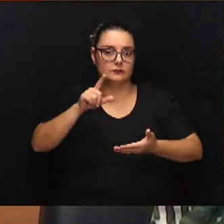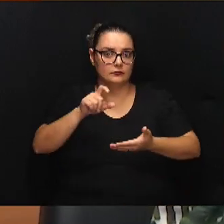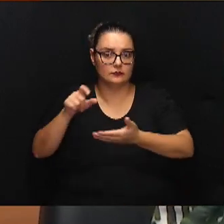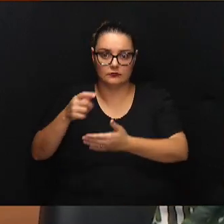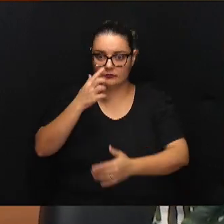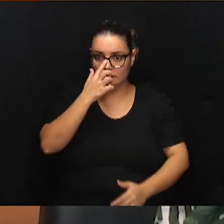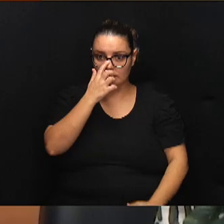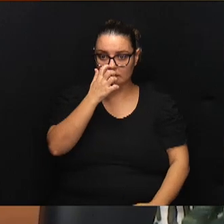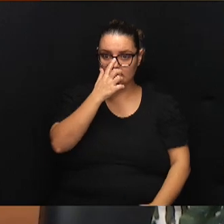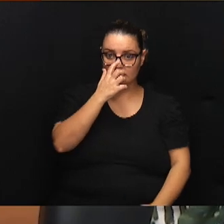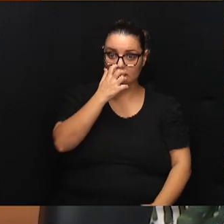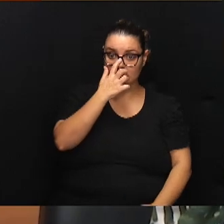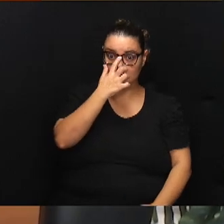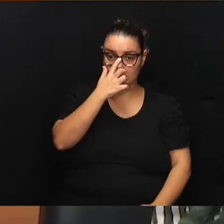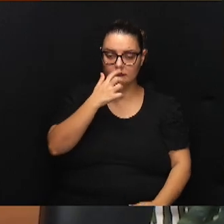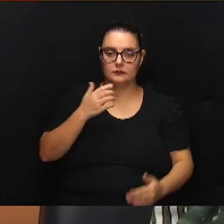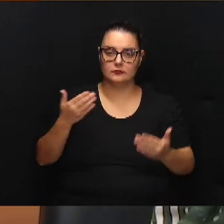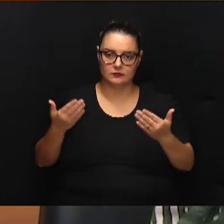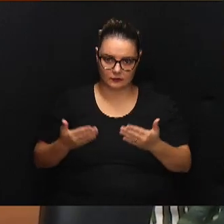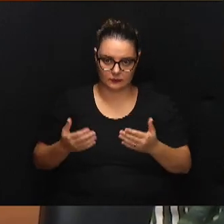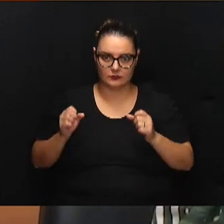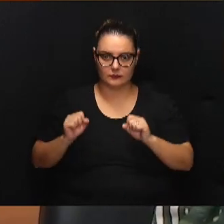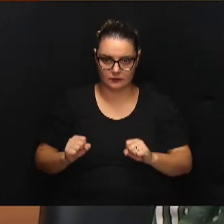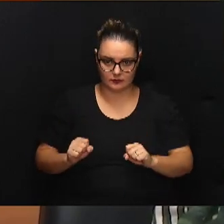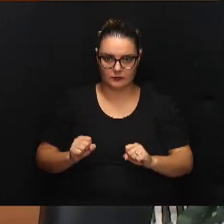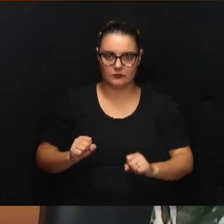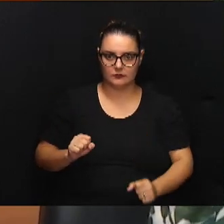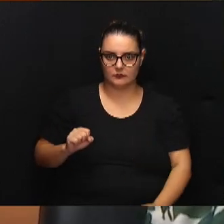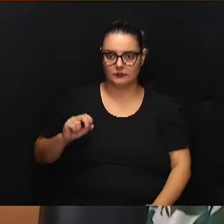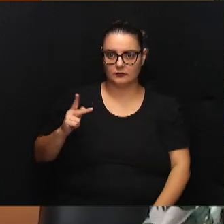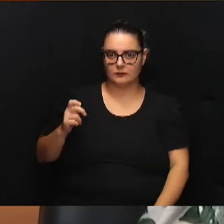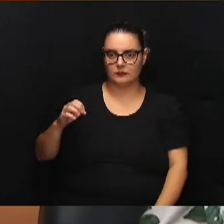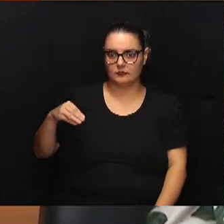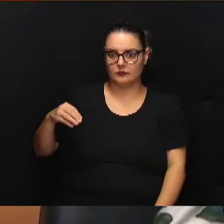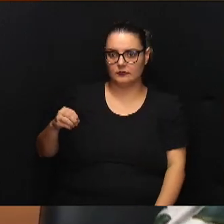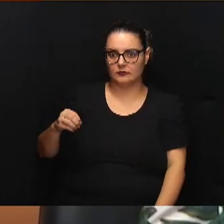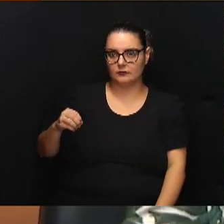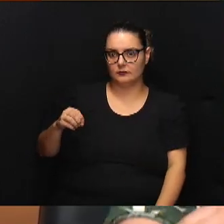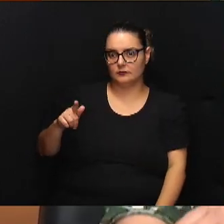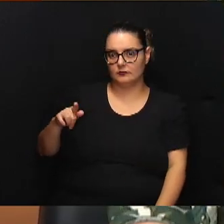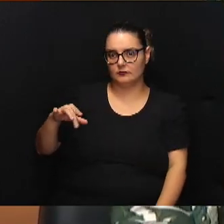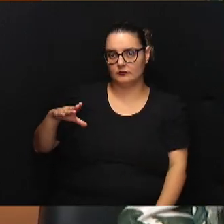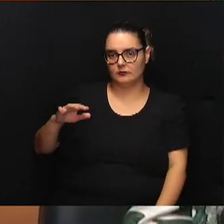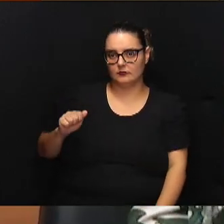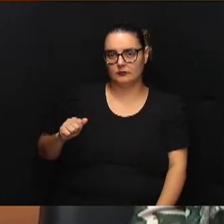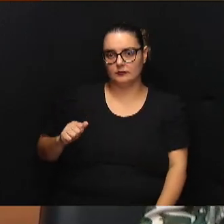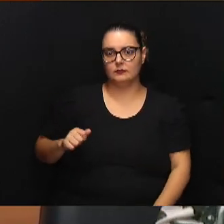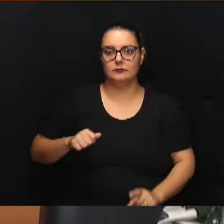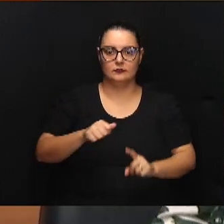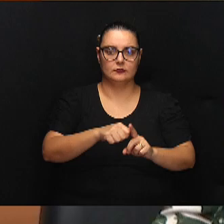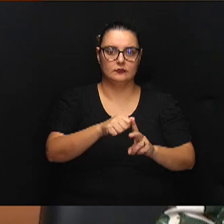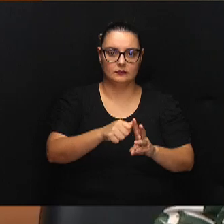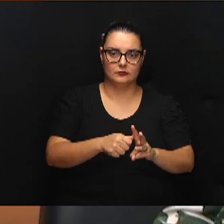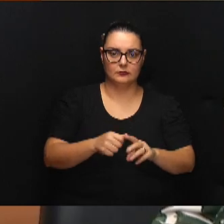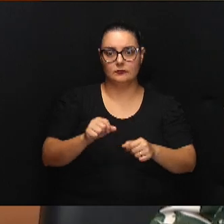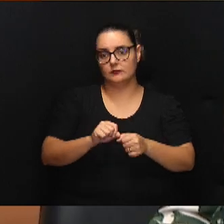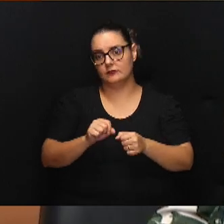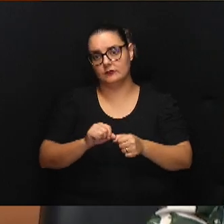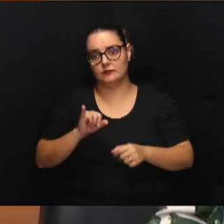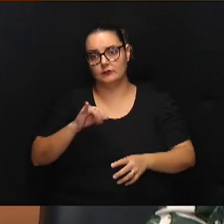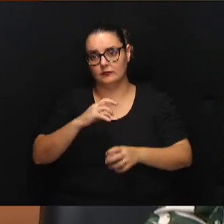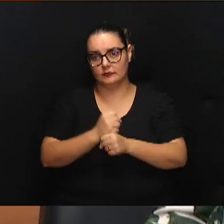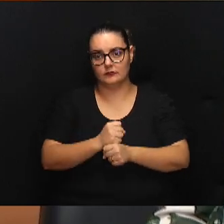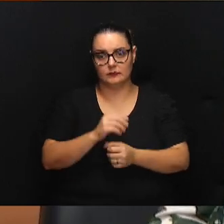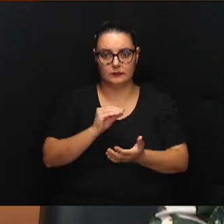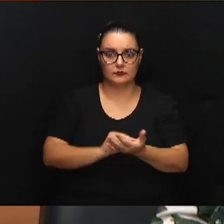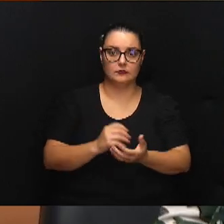vezes. Agora você pode ter também a hemoglobina glicada a cada 3 meses. Que é o quê? Alguém fazer um inventário e falar, ó, tá faltando